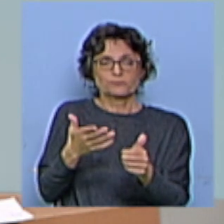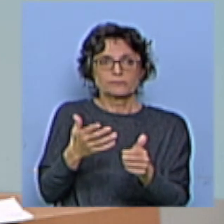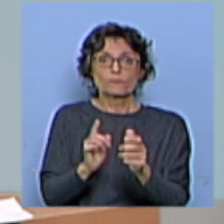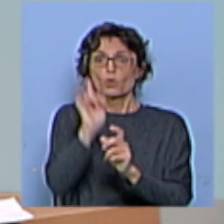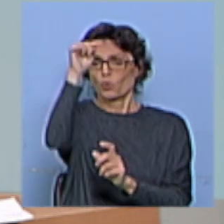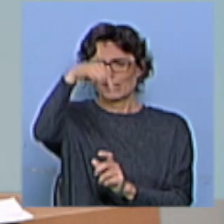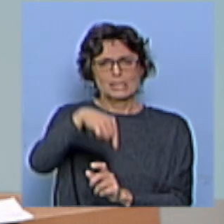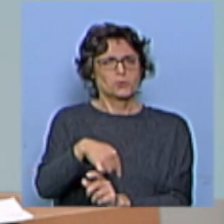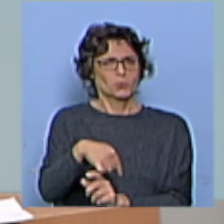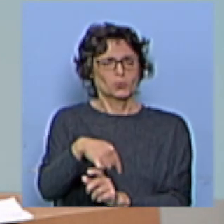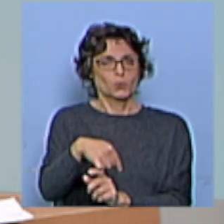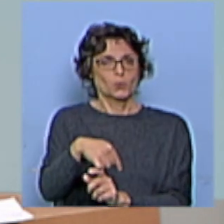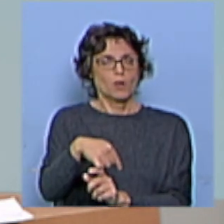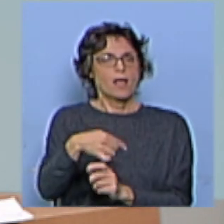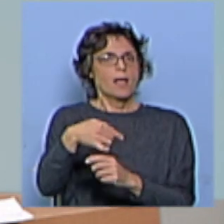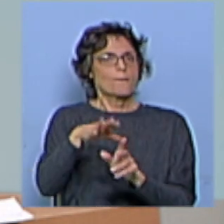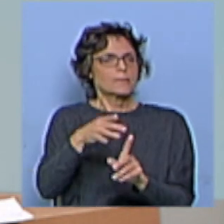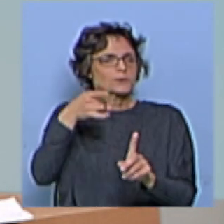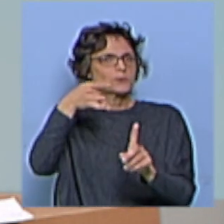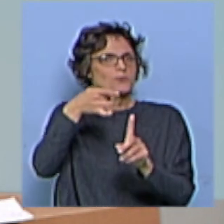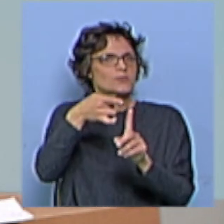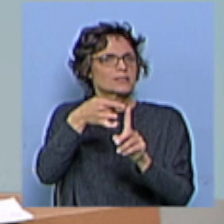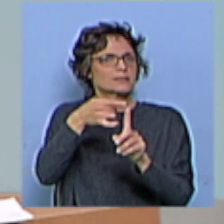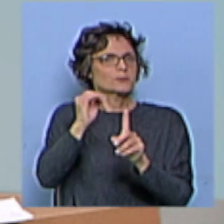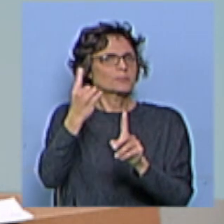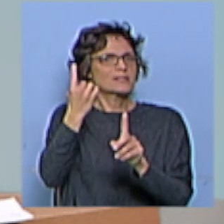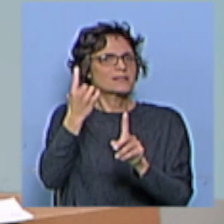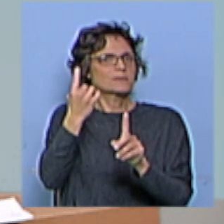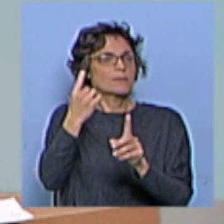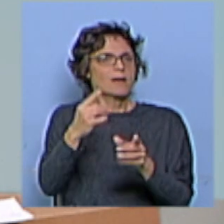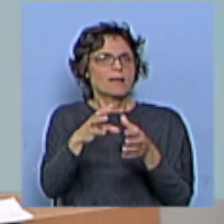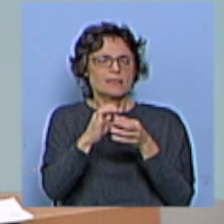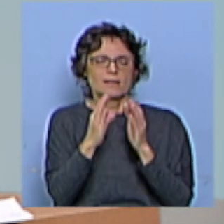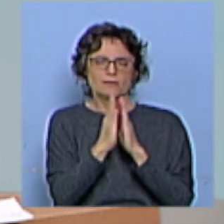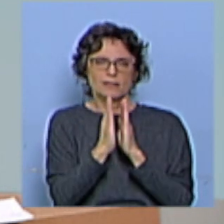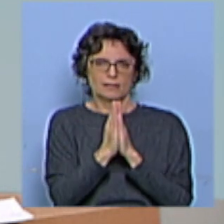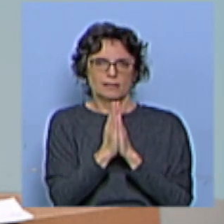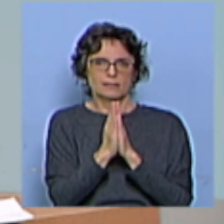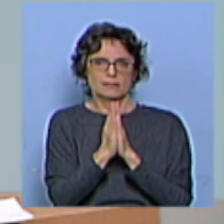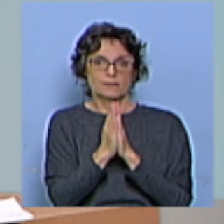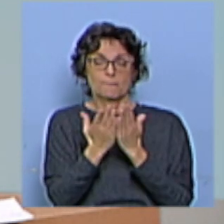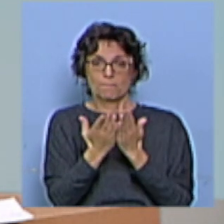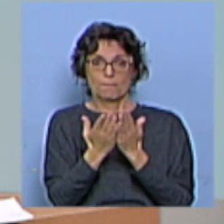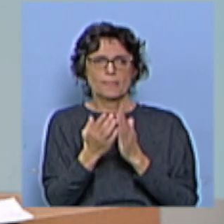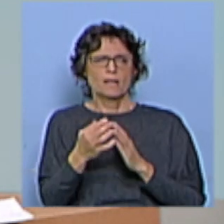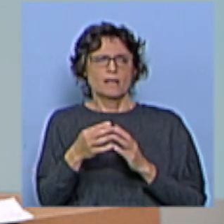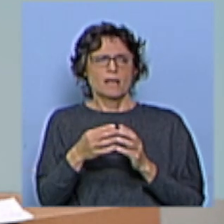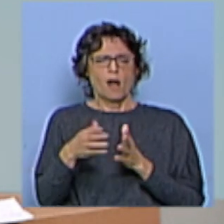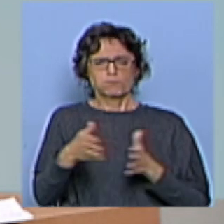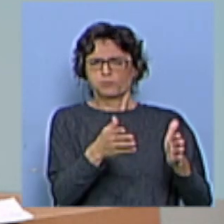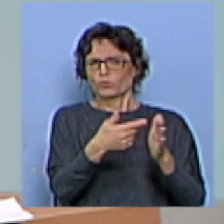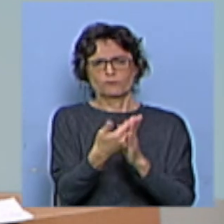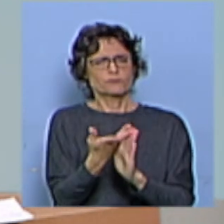a temática religiosa. A Rota Carmelita, por exemplo, é um exemplo disso mesmo, e depois todo um conjunto